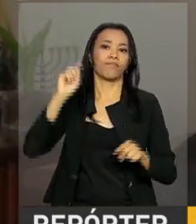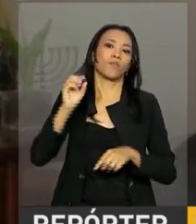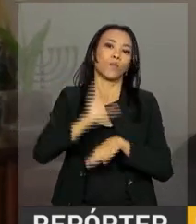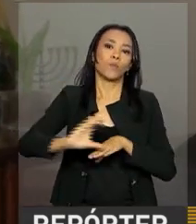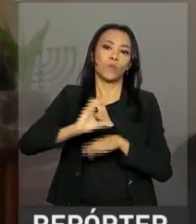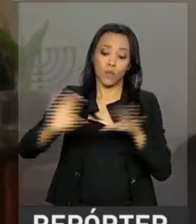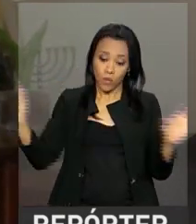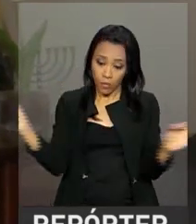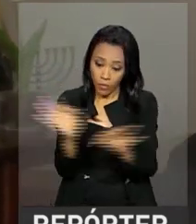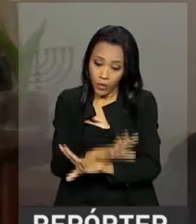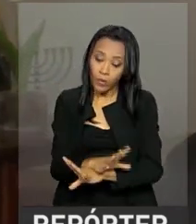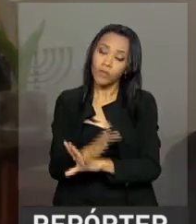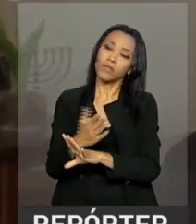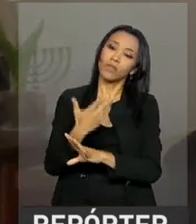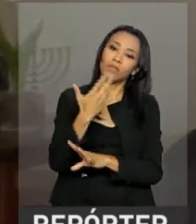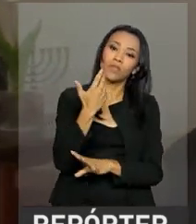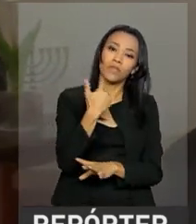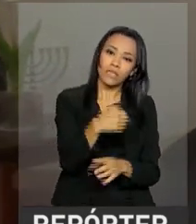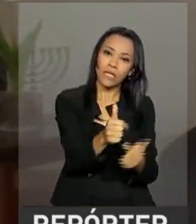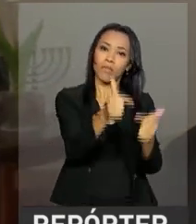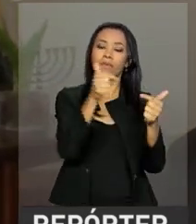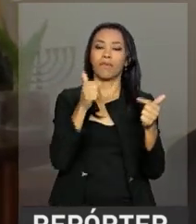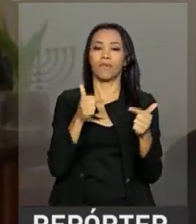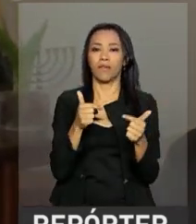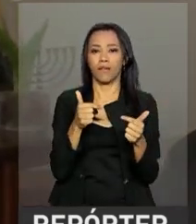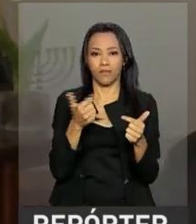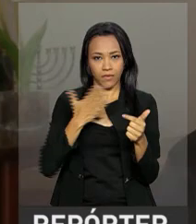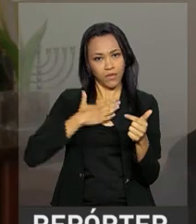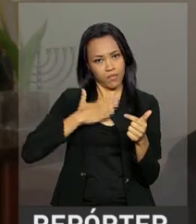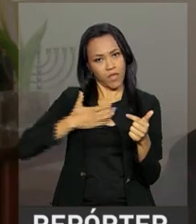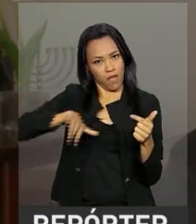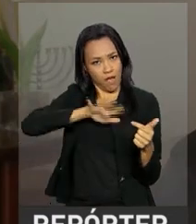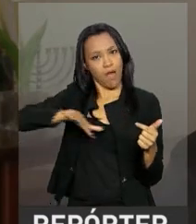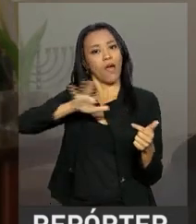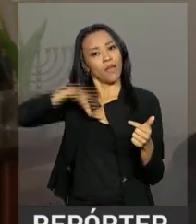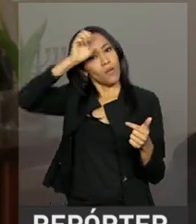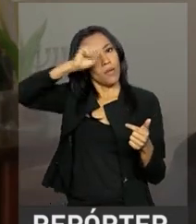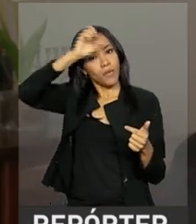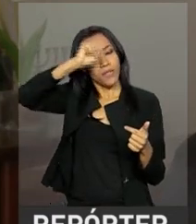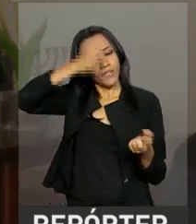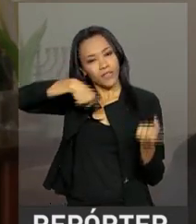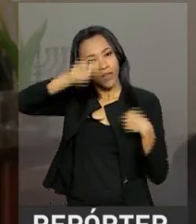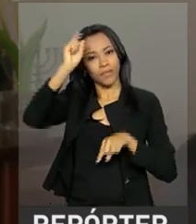que acabar o curso eu consiga trabalhar com algo relacionado ao que eu aprendi isso é bem sucedido financeiramente